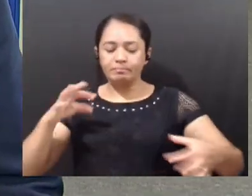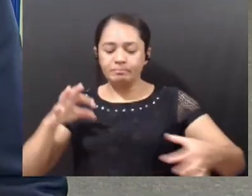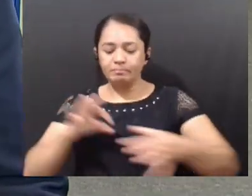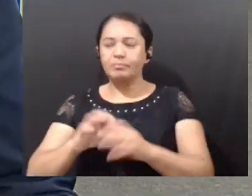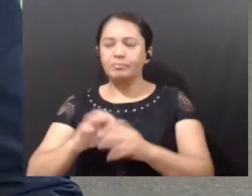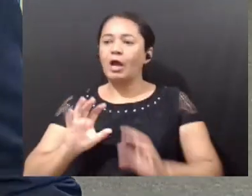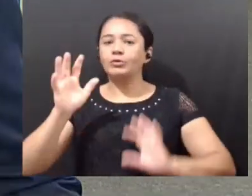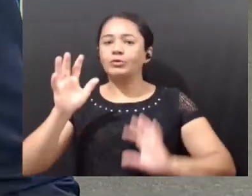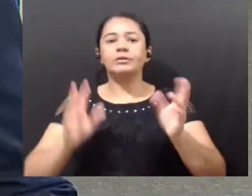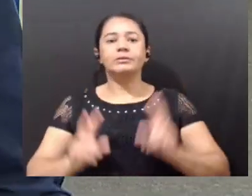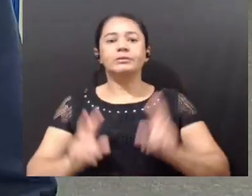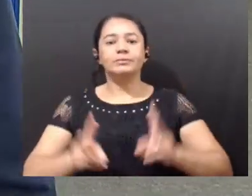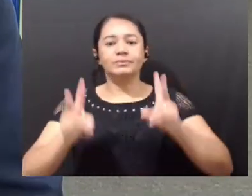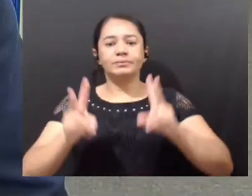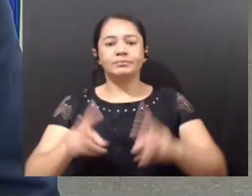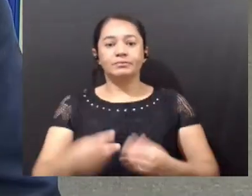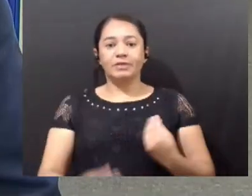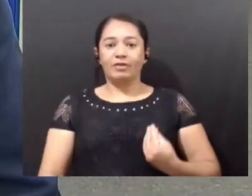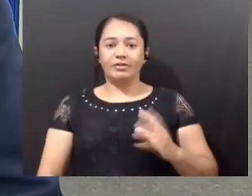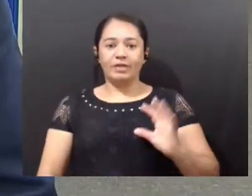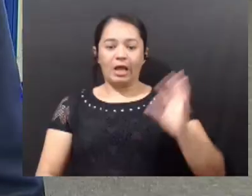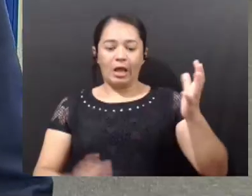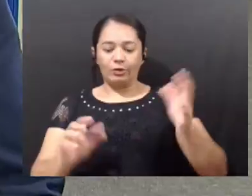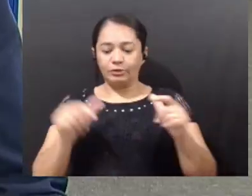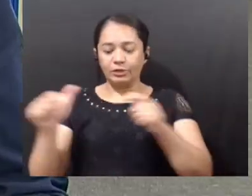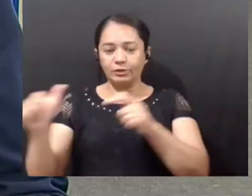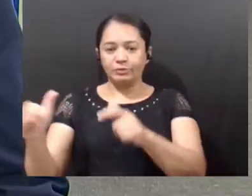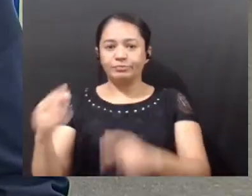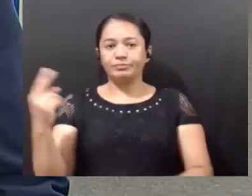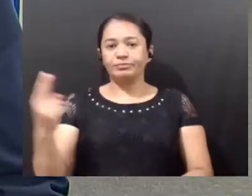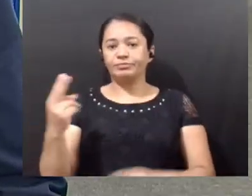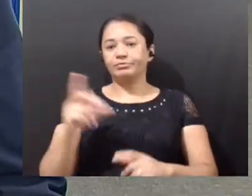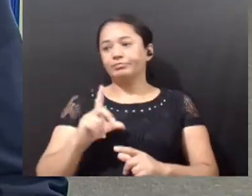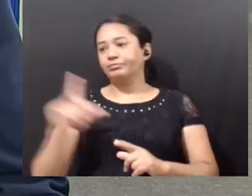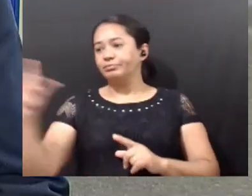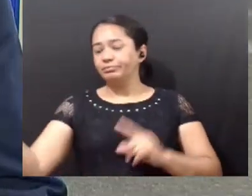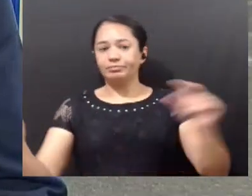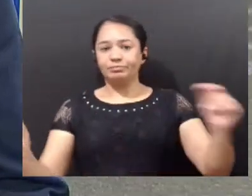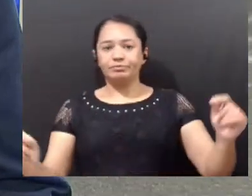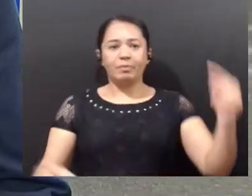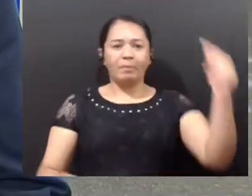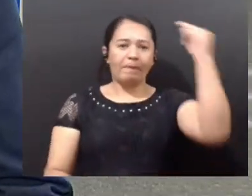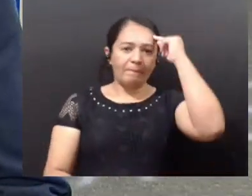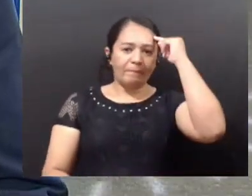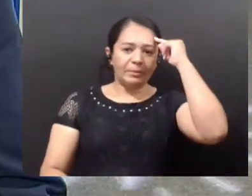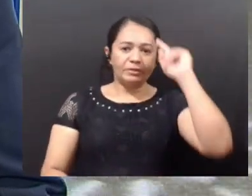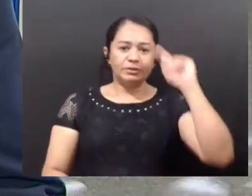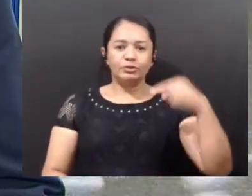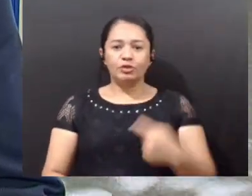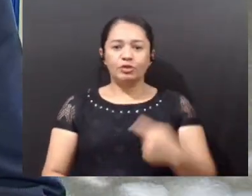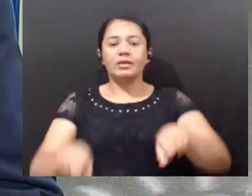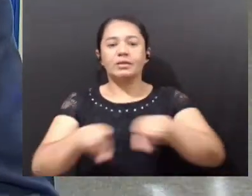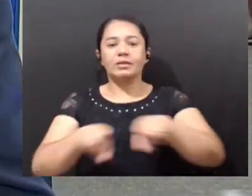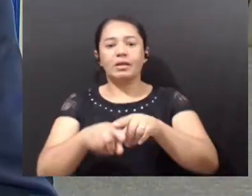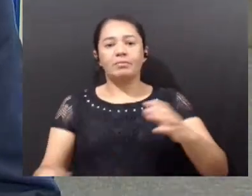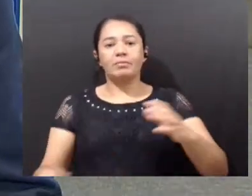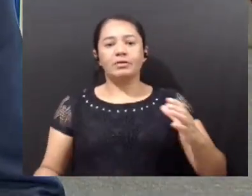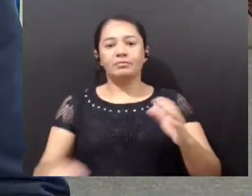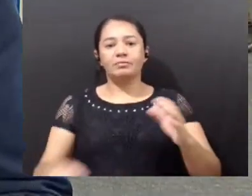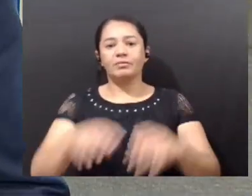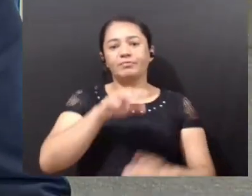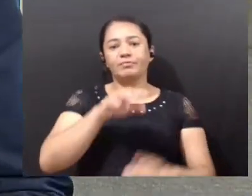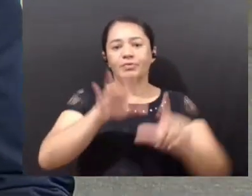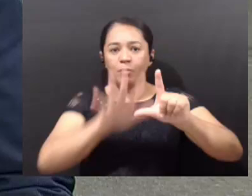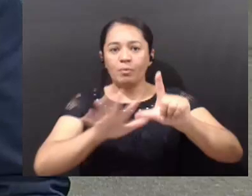vida acontece nos territórios, não dá para fugir disso. Então, pensando nisso, a gente também lançou uma plataforma de contratação direta